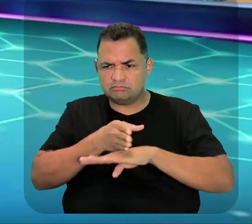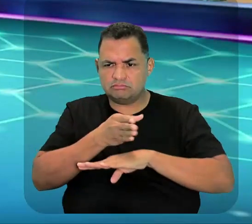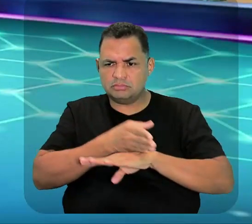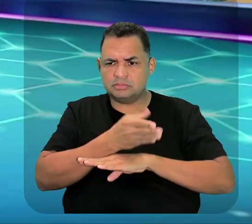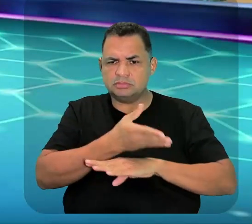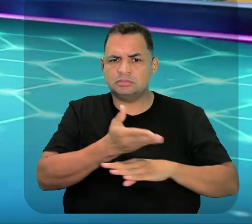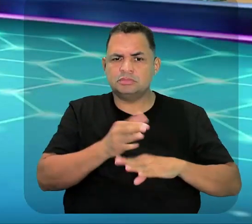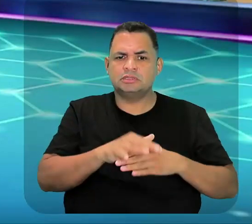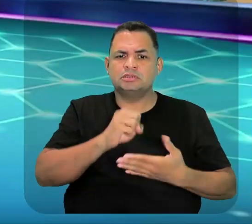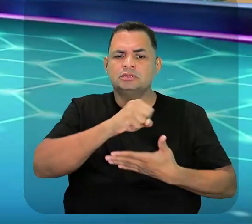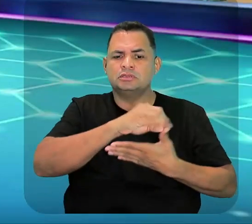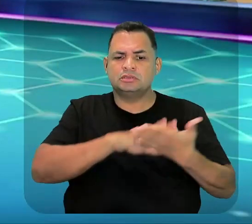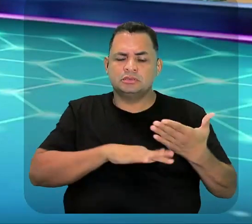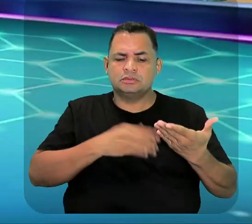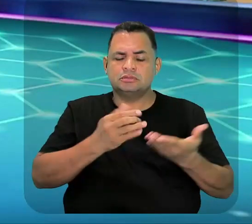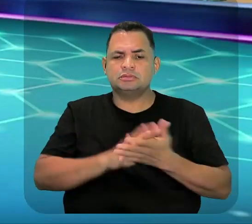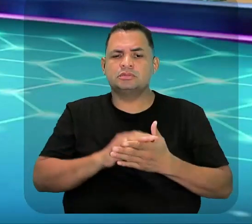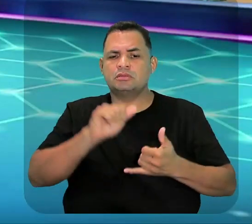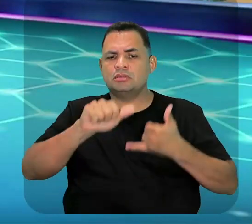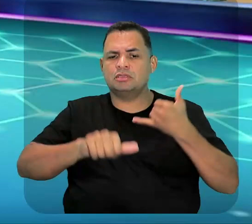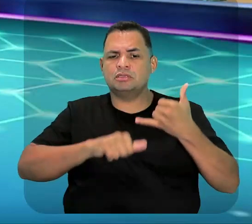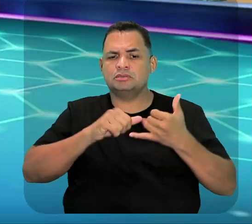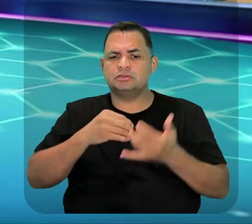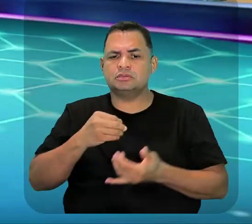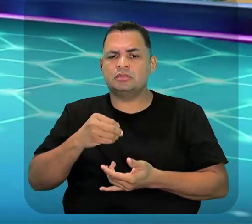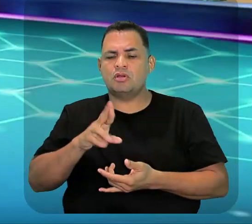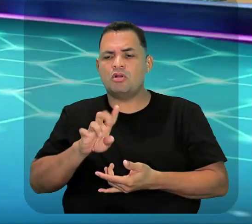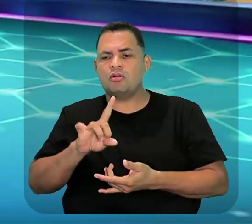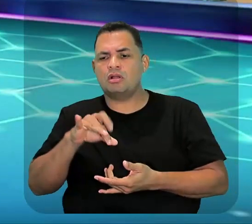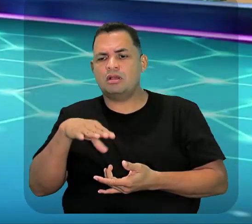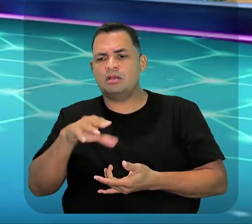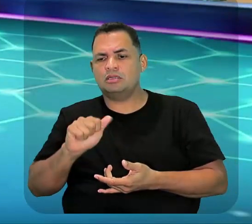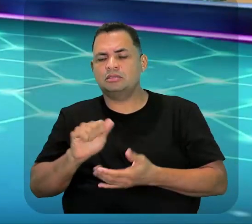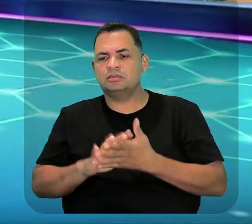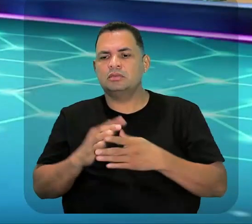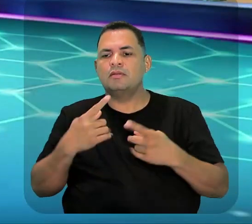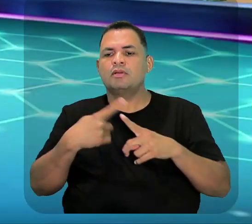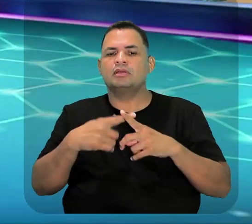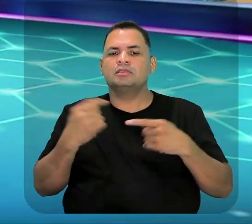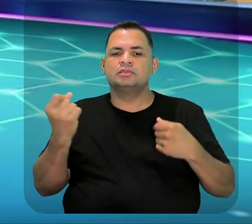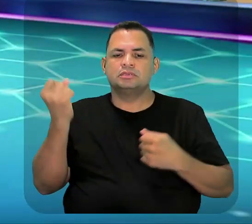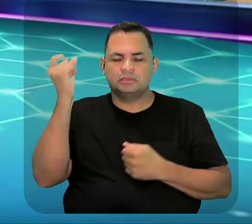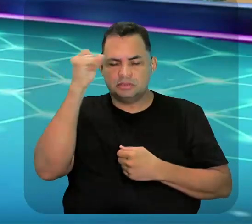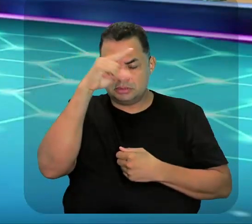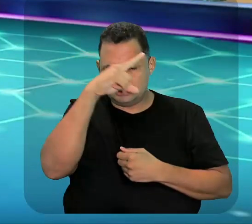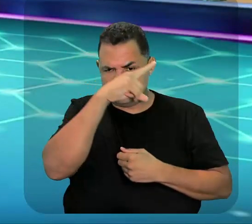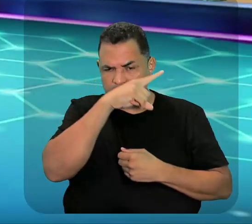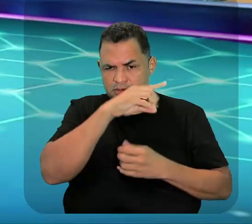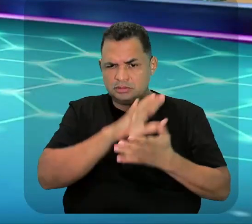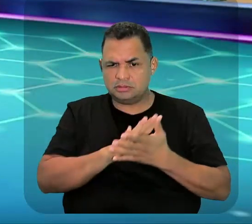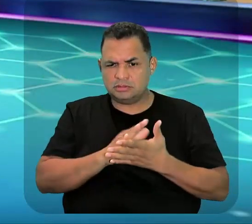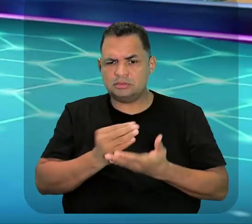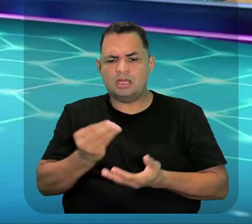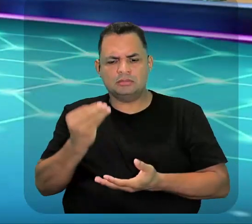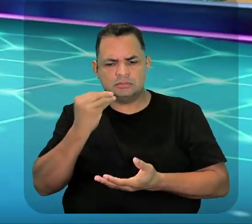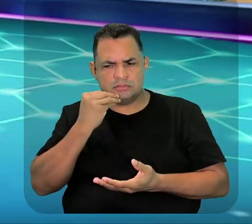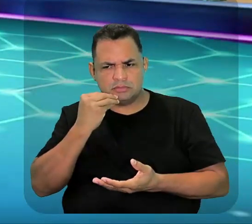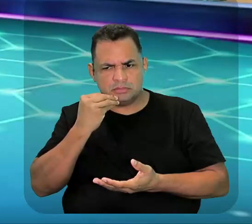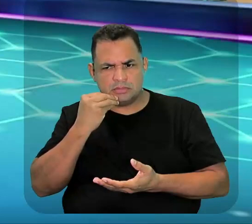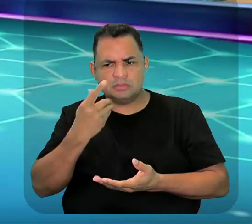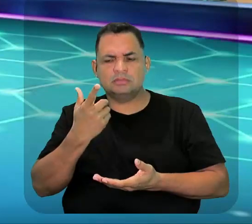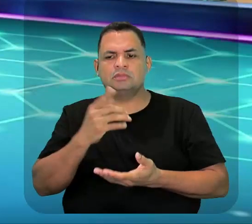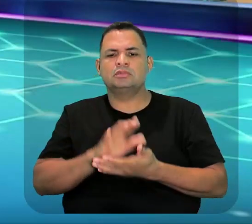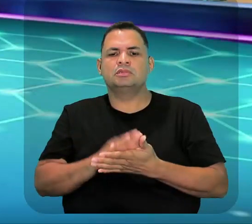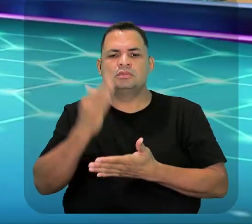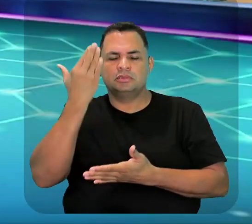dessas resoluções sobre reações orgânicas, porque você vai ter dificuldade em estar tentando entender